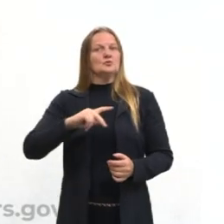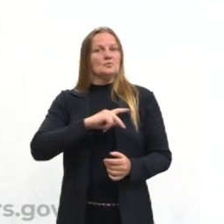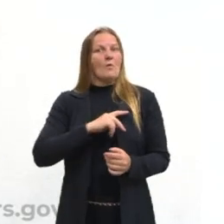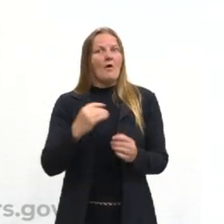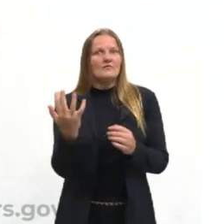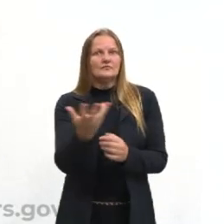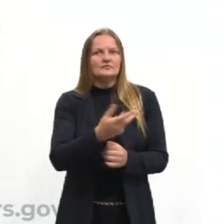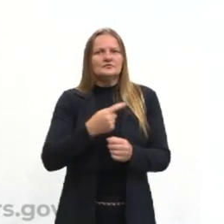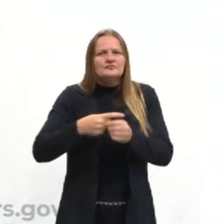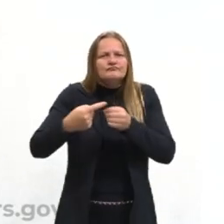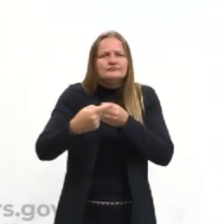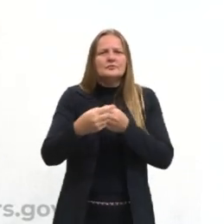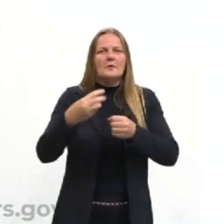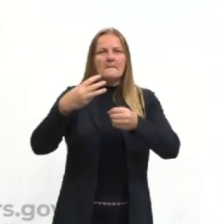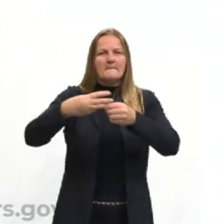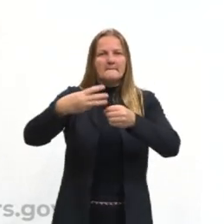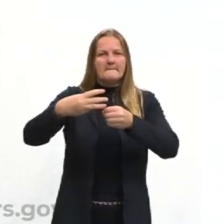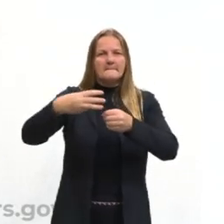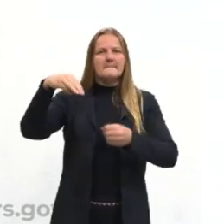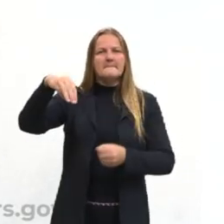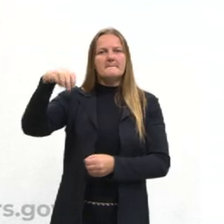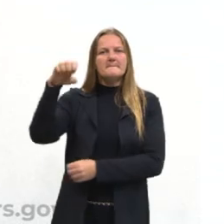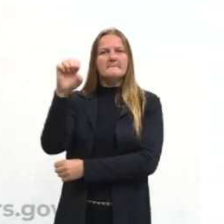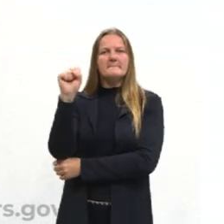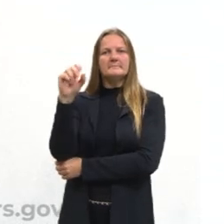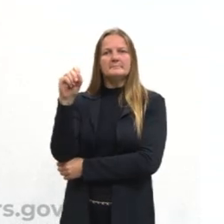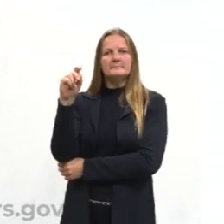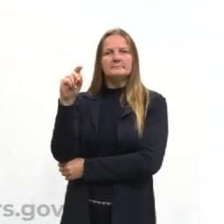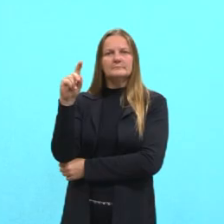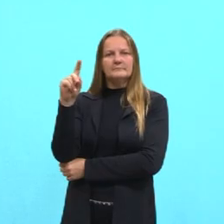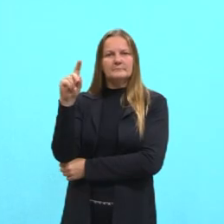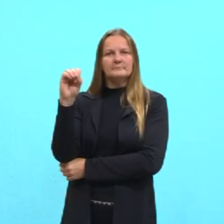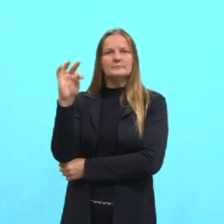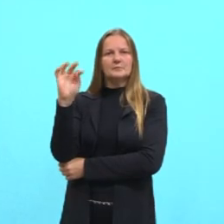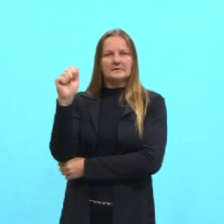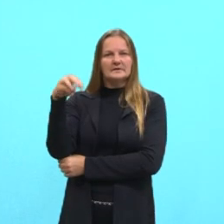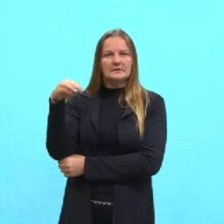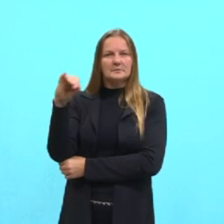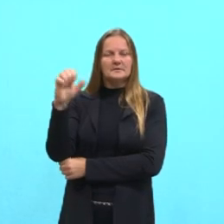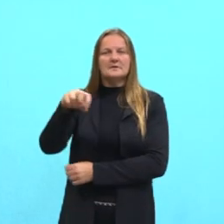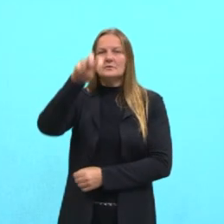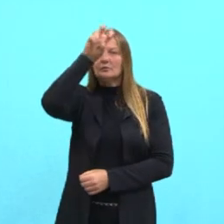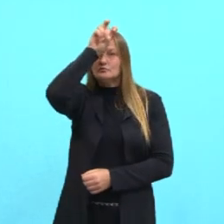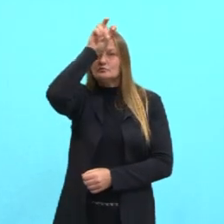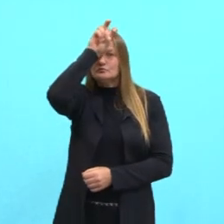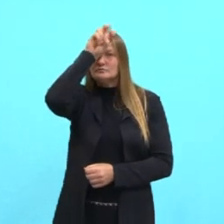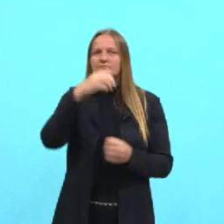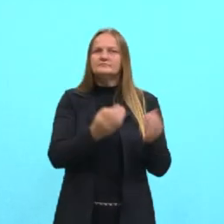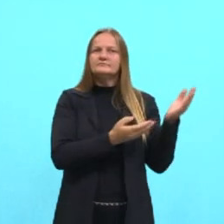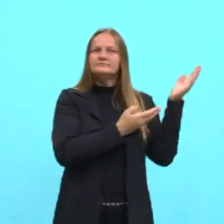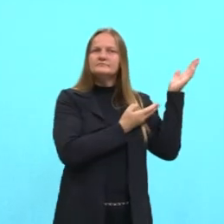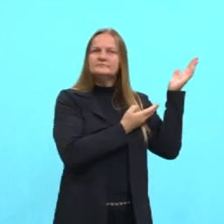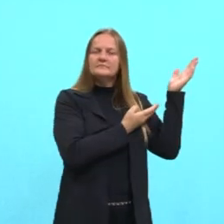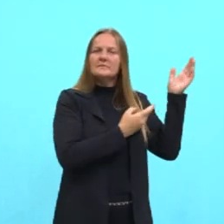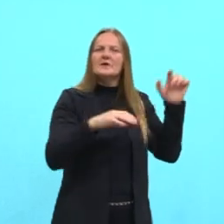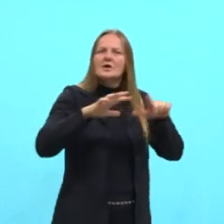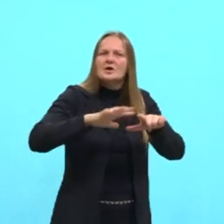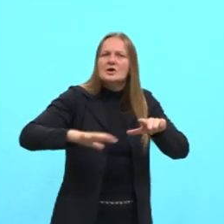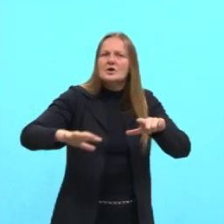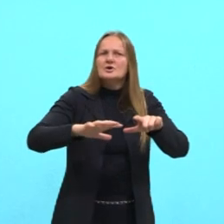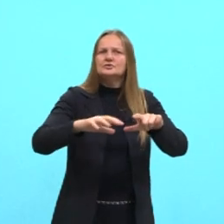Nós temos a Mesopotâmia na aqui de marcada o Egito é são regiões